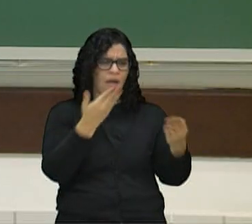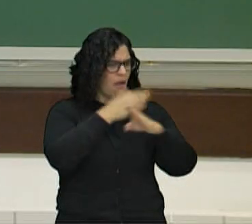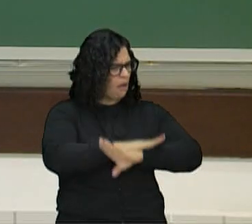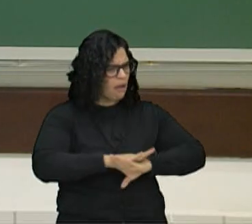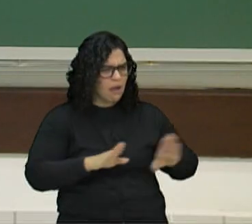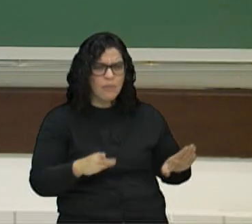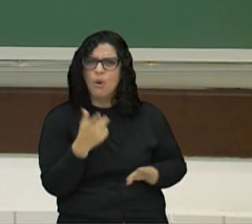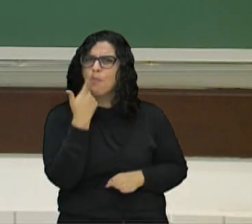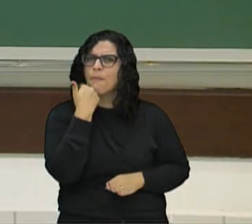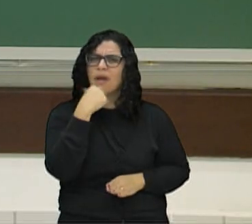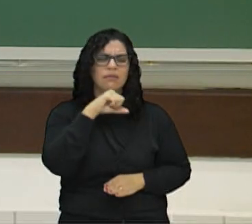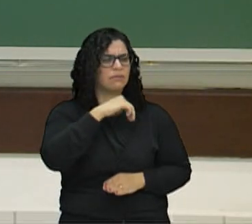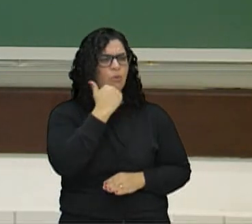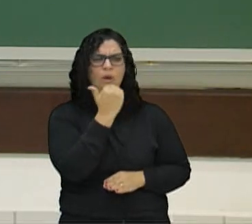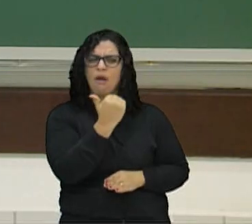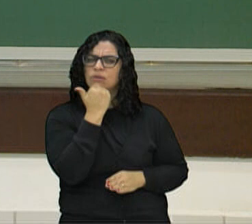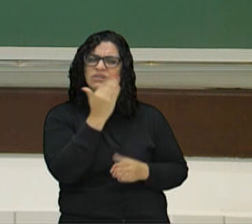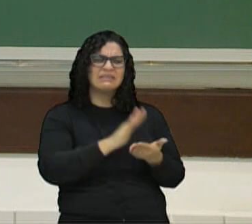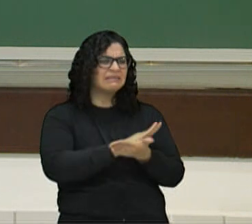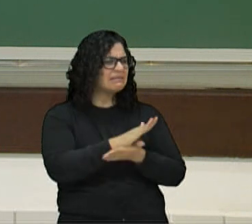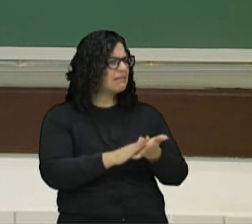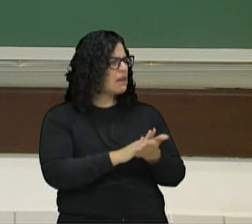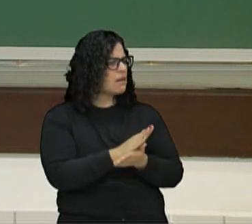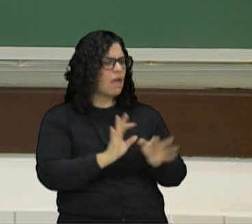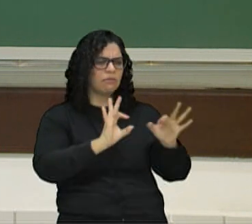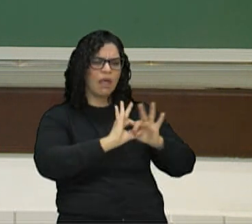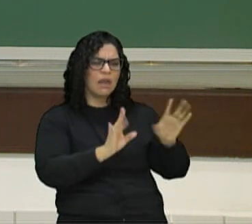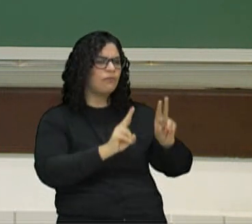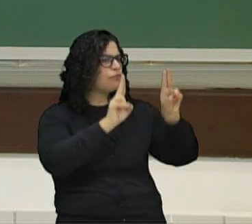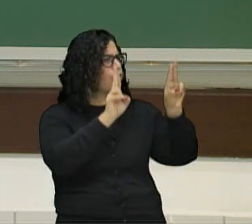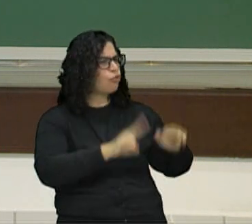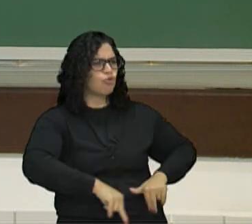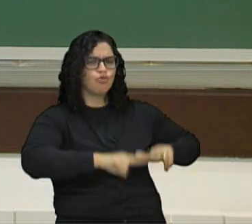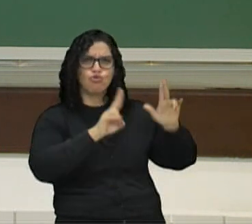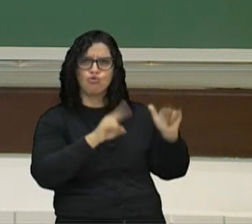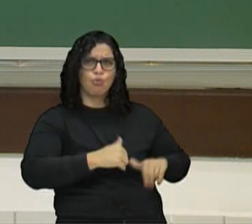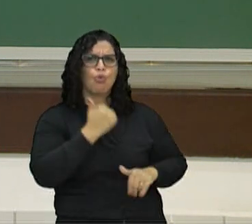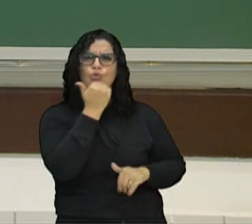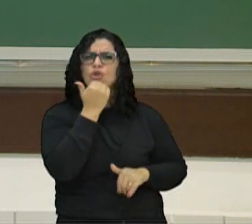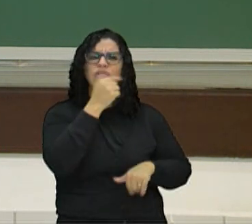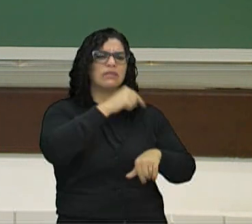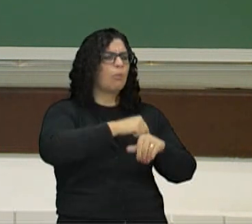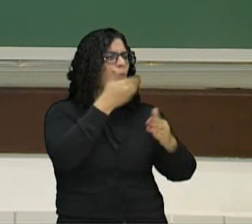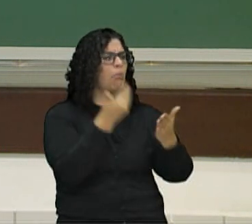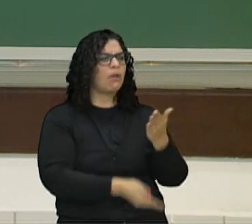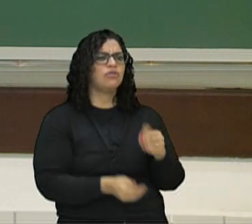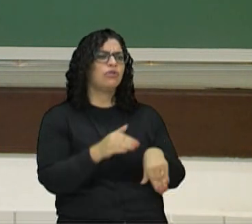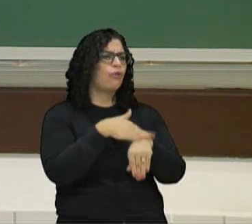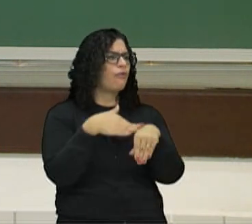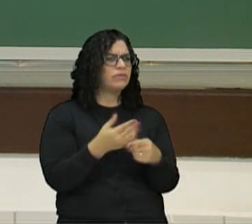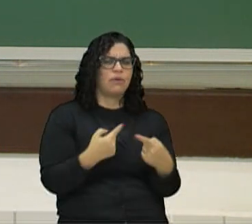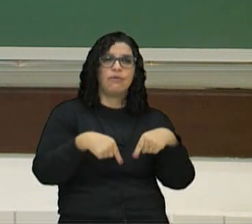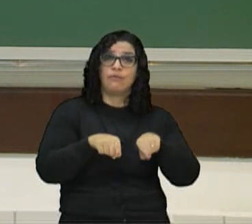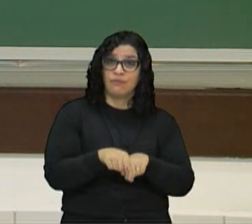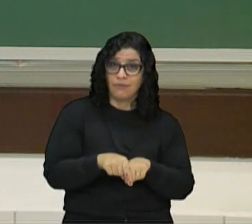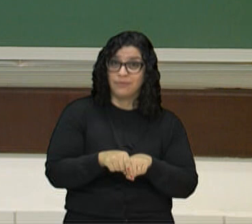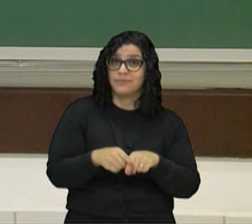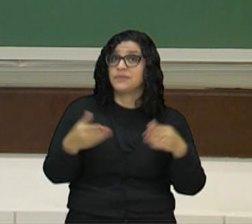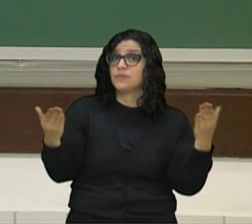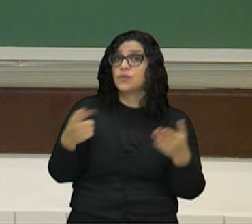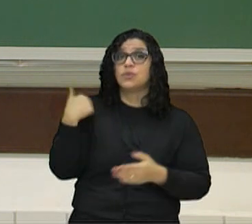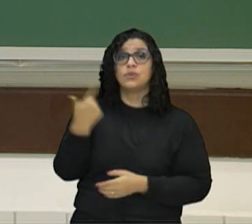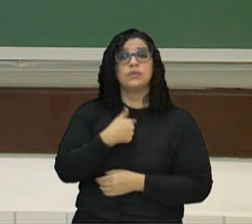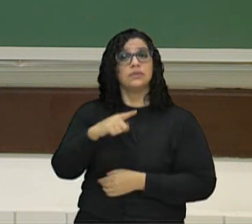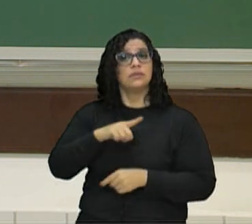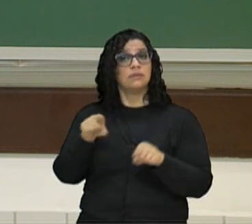o seu pai não vai autorizar, que seria um tempo perdido. Nós